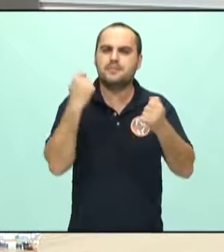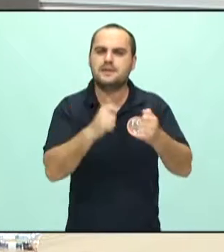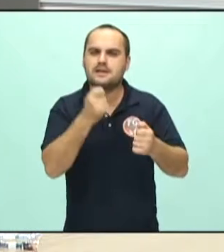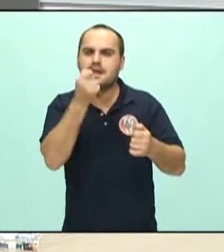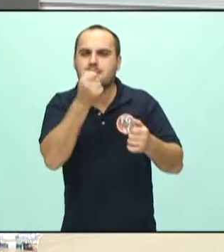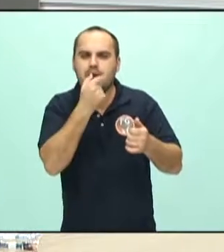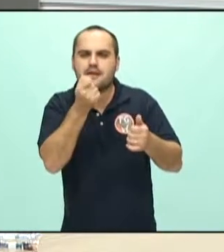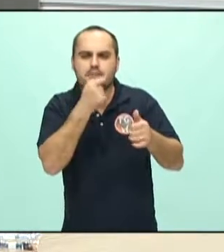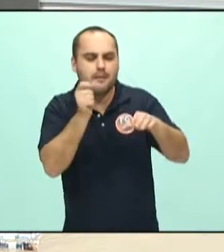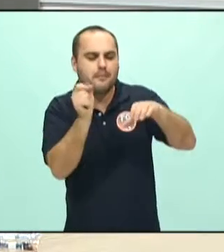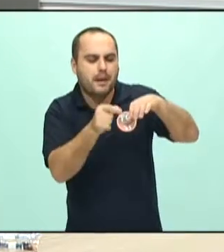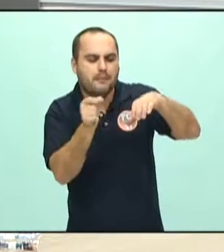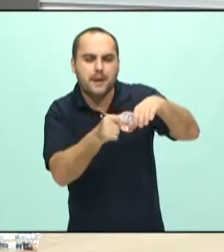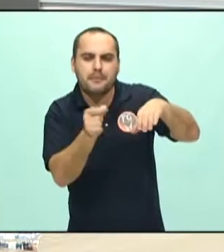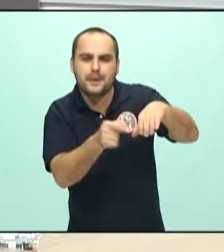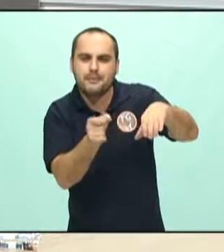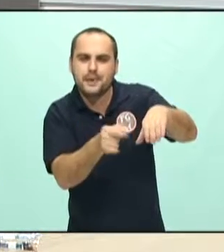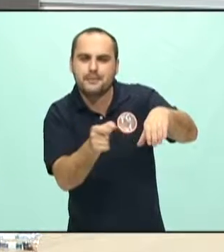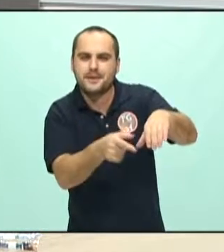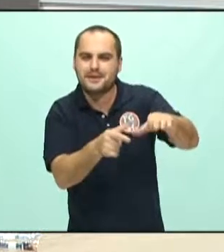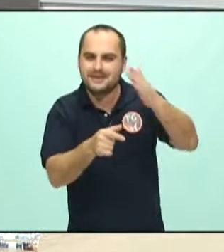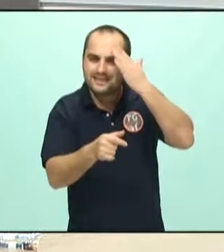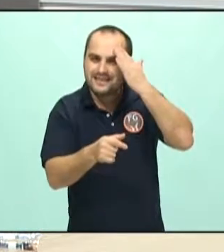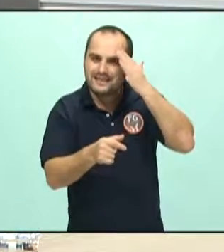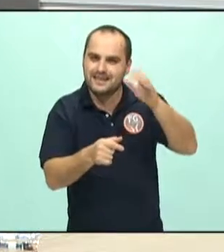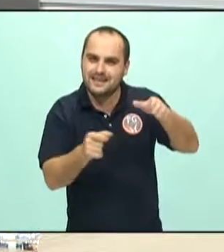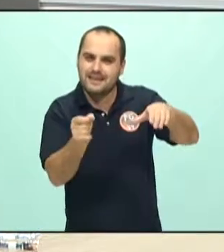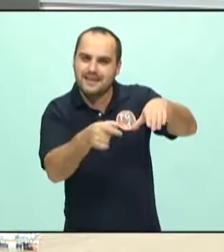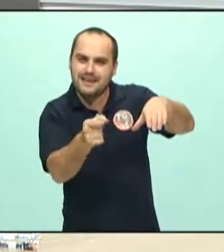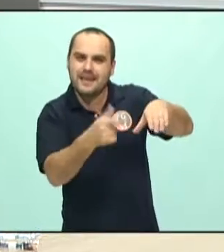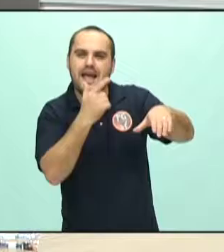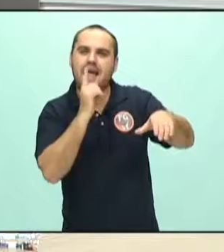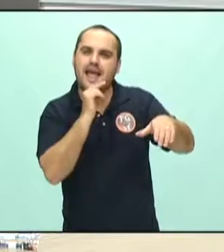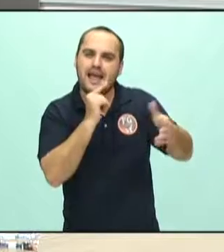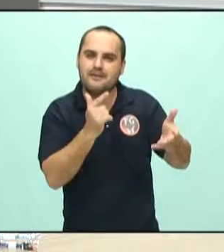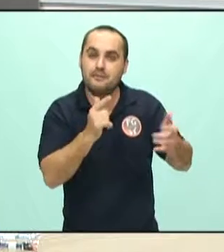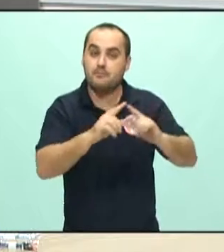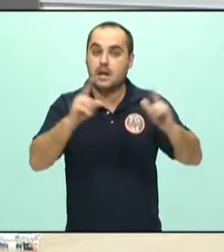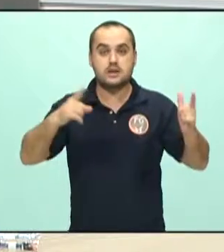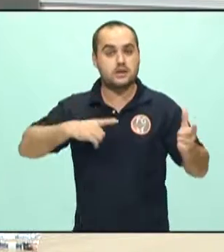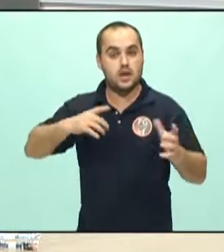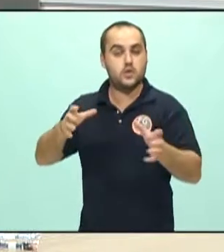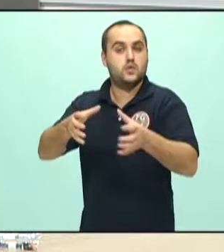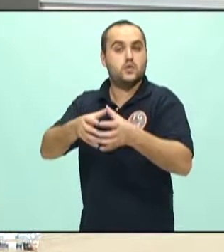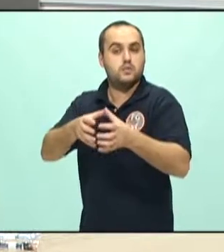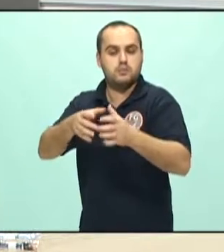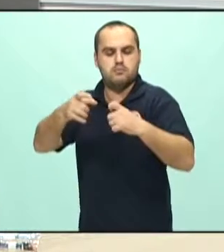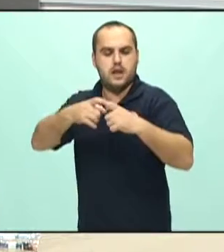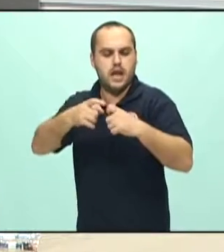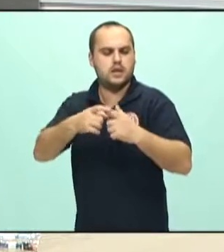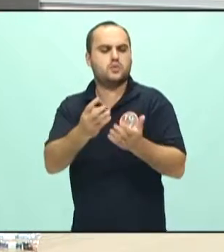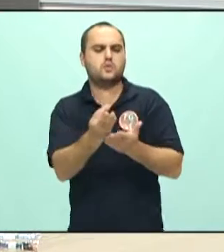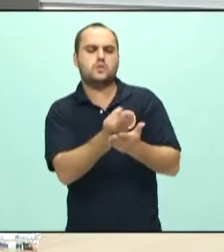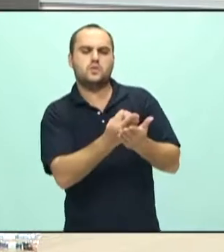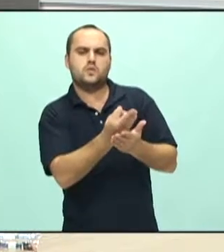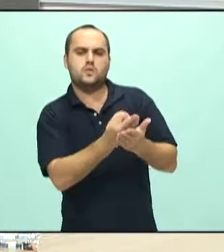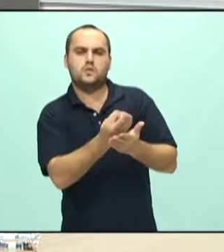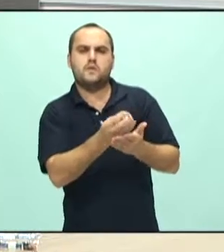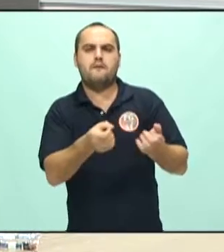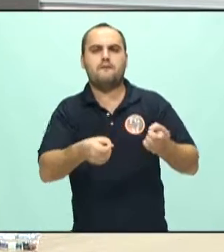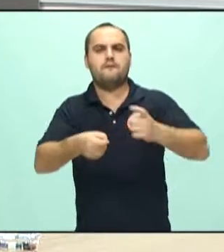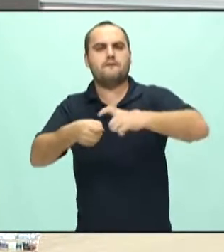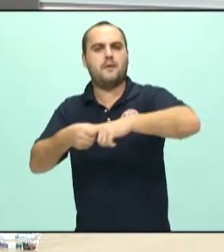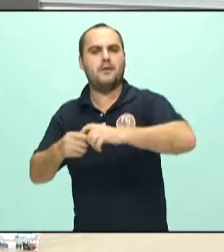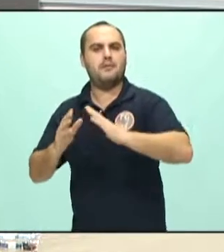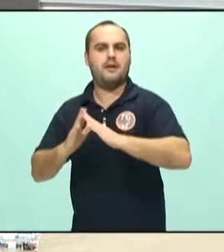nela mas que a gente tem uma equipe preparada de profissionais para tratar essa água e deixá-la boa pra ela voltar pra casa pra nossa casa então